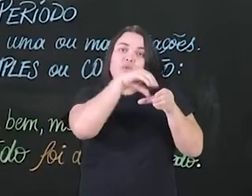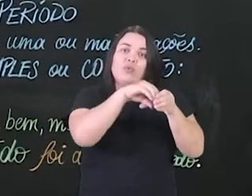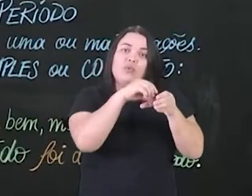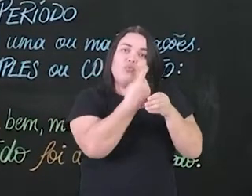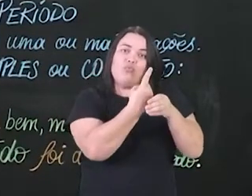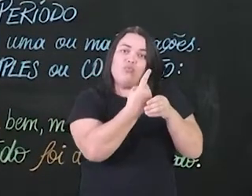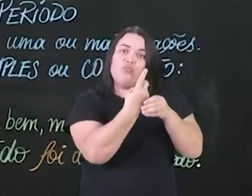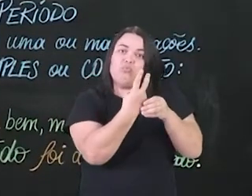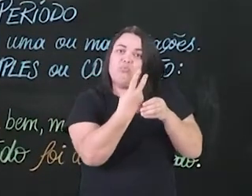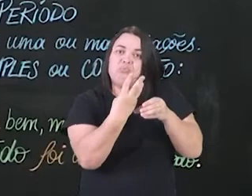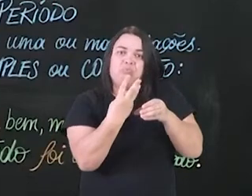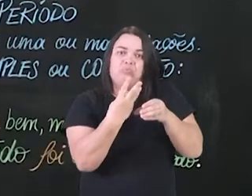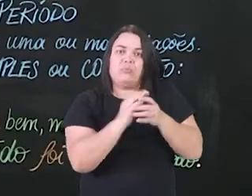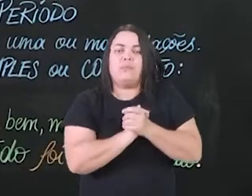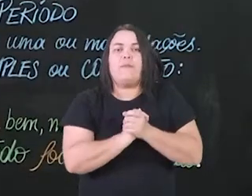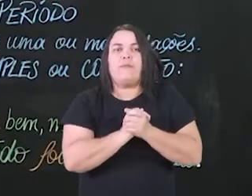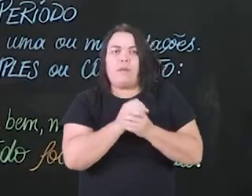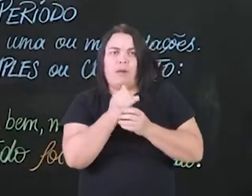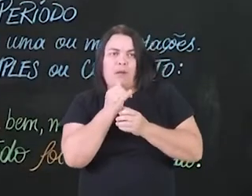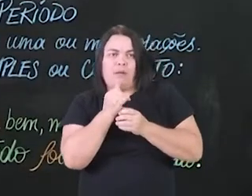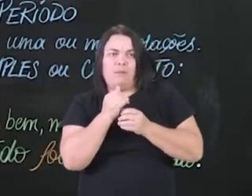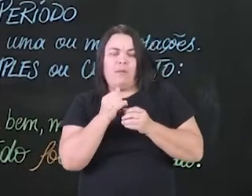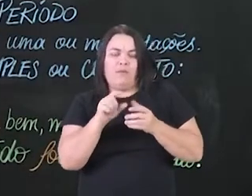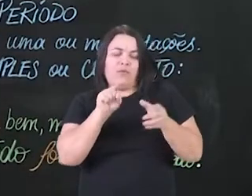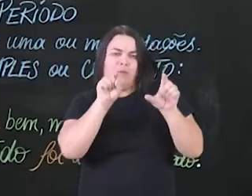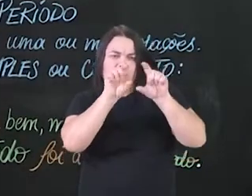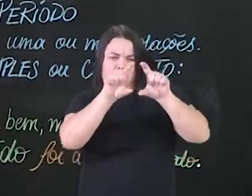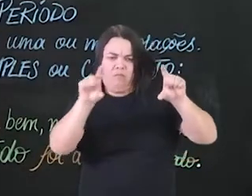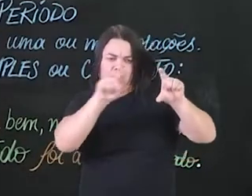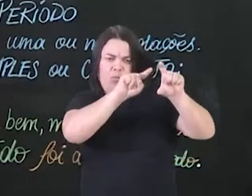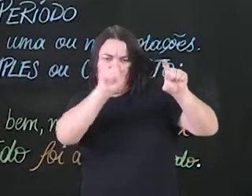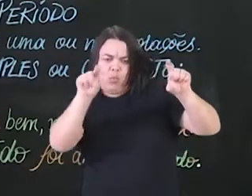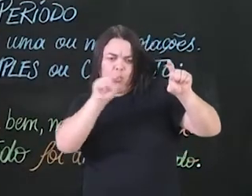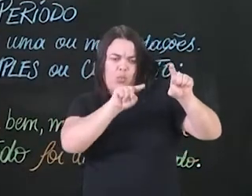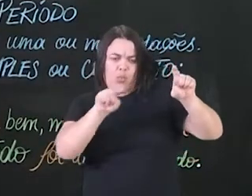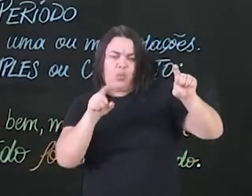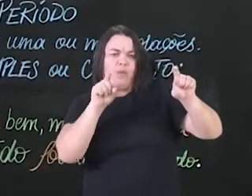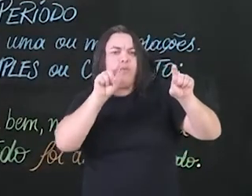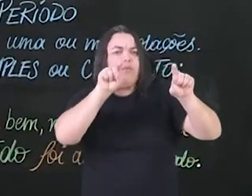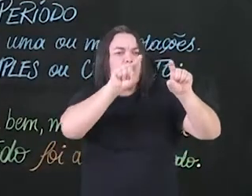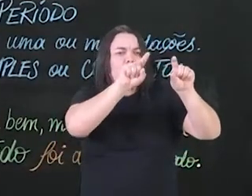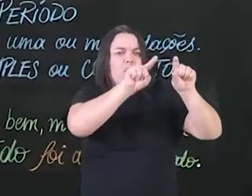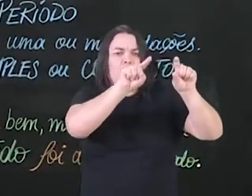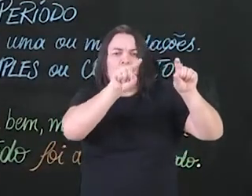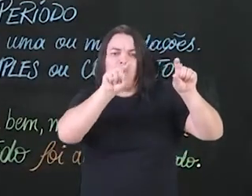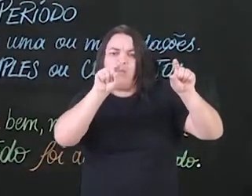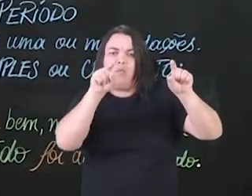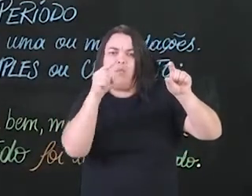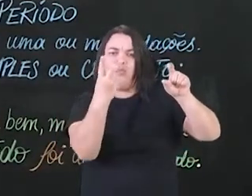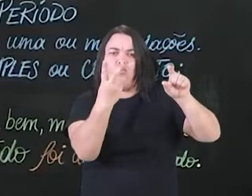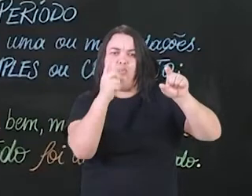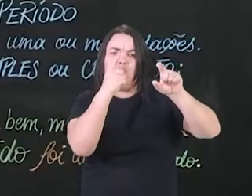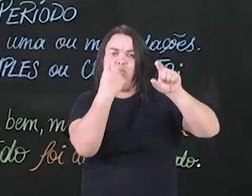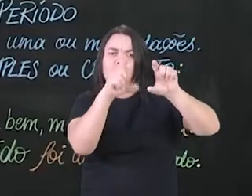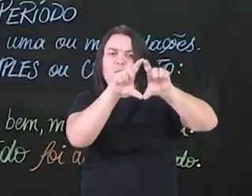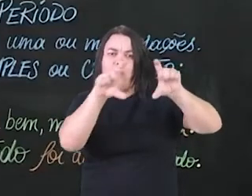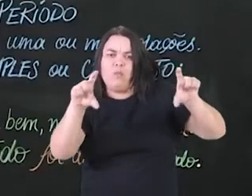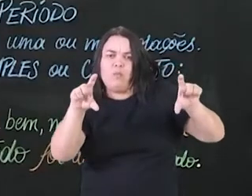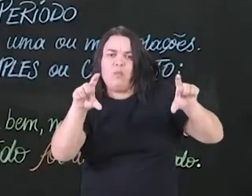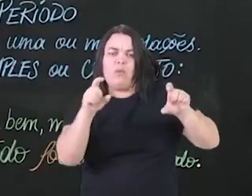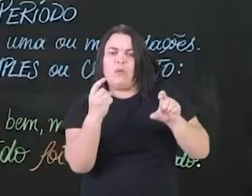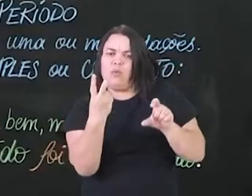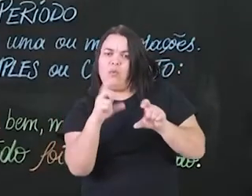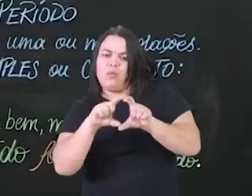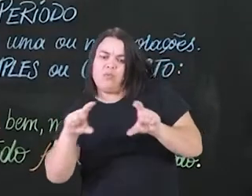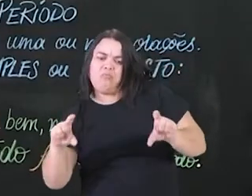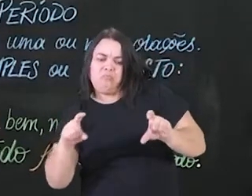seja, eu vou contar a quantidade de orações que eu tenho, pode ser que eu tenha uma oração só, pode ser que eu tenha mais de uma. Esse conjunto de orações